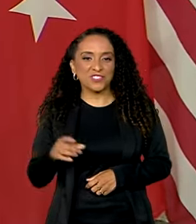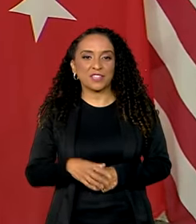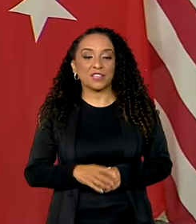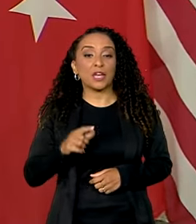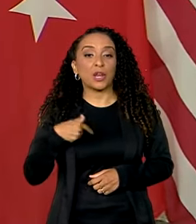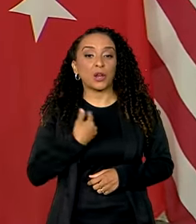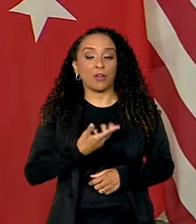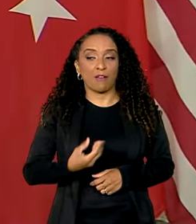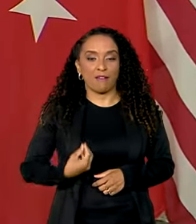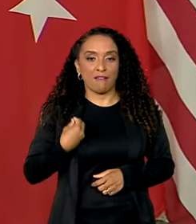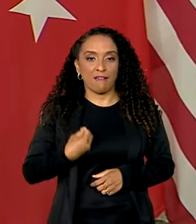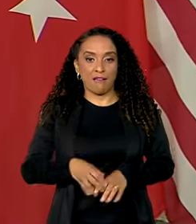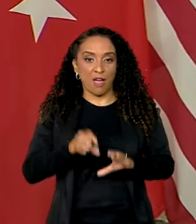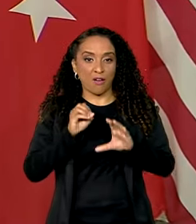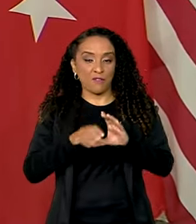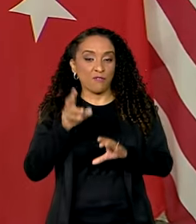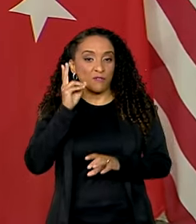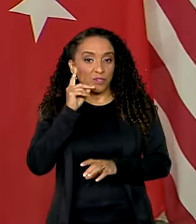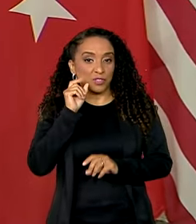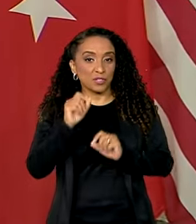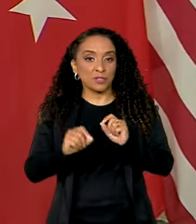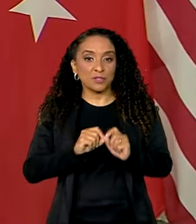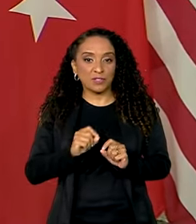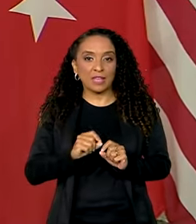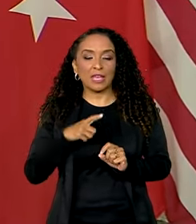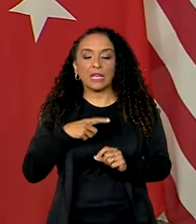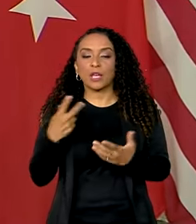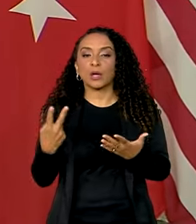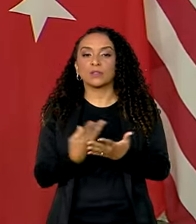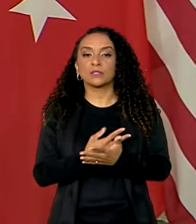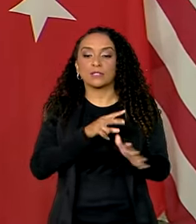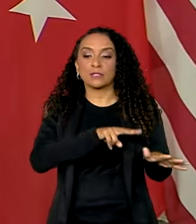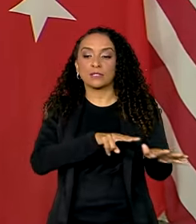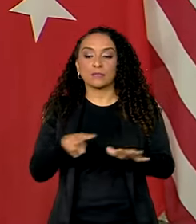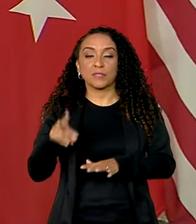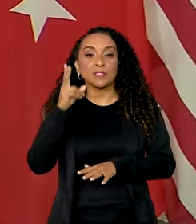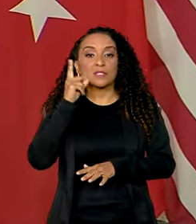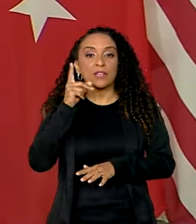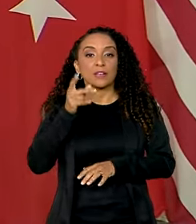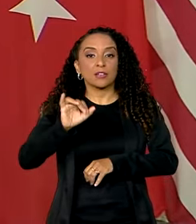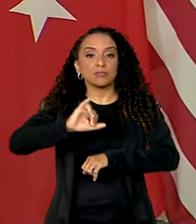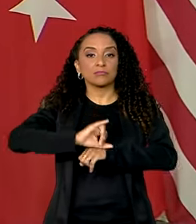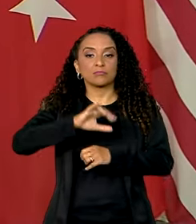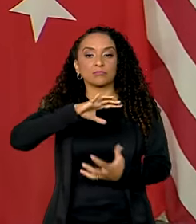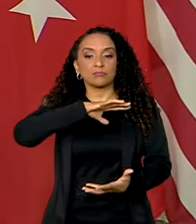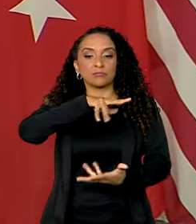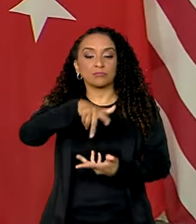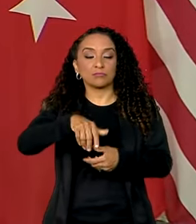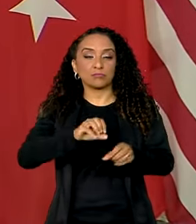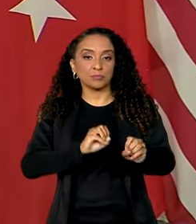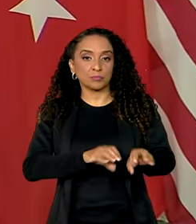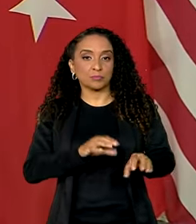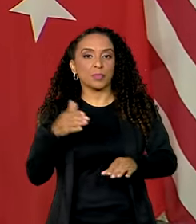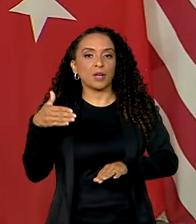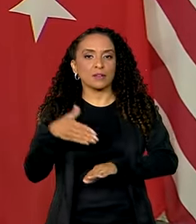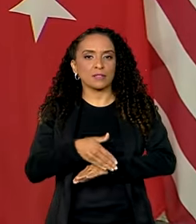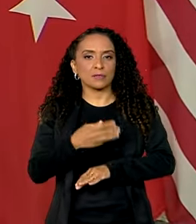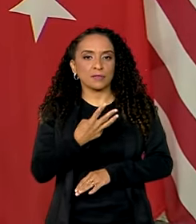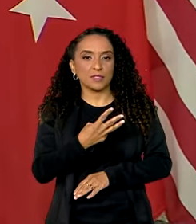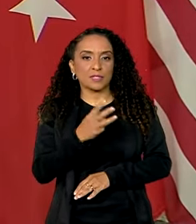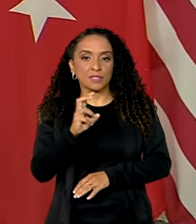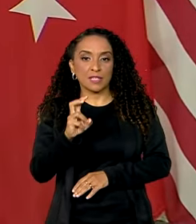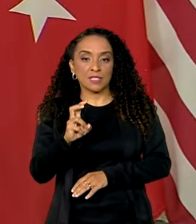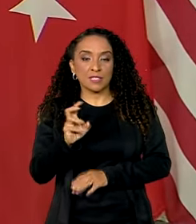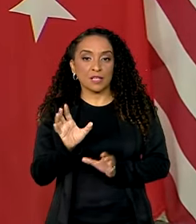Nós estamos ao vivo aqui em Fortaleza, onde é realizada a Semana Ceará Centro Global da Educação. Participam